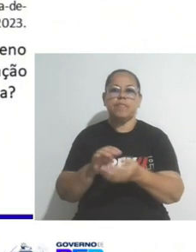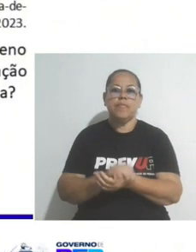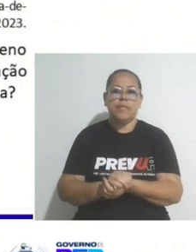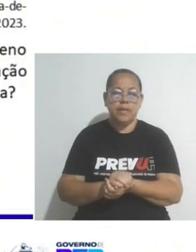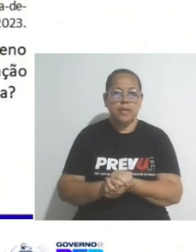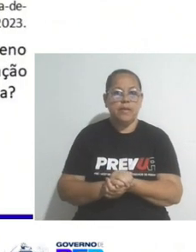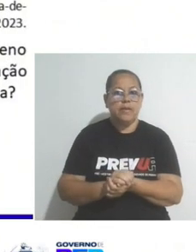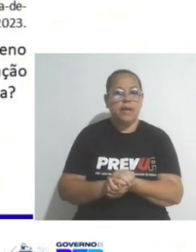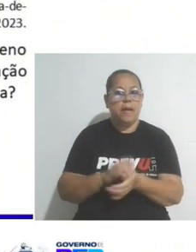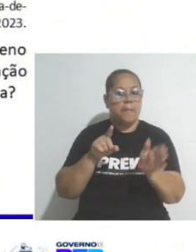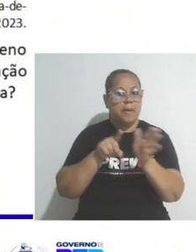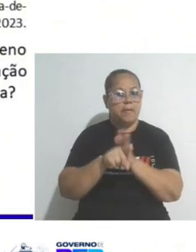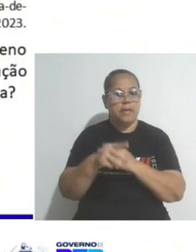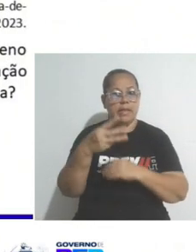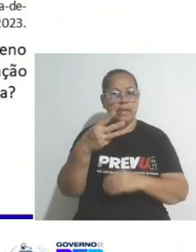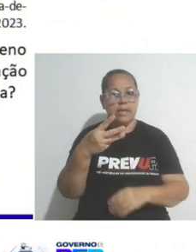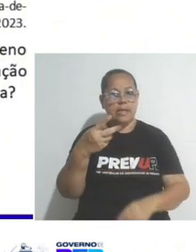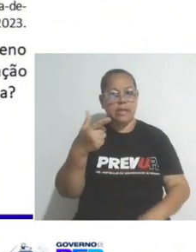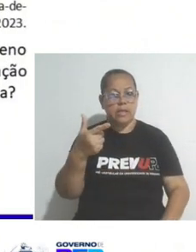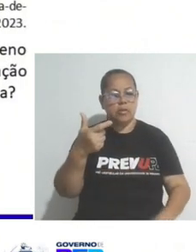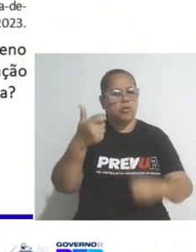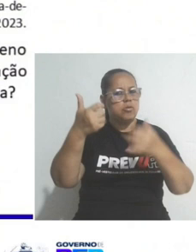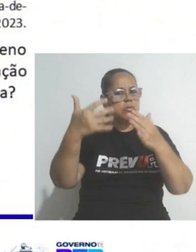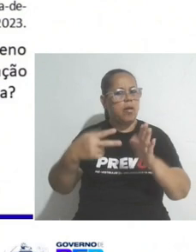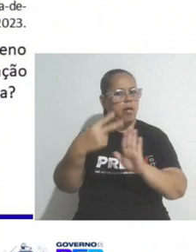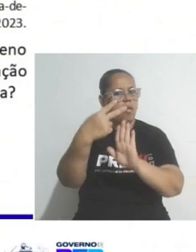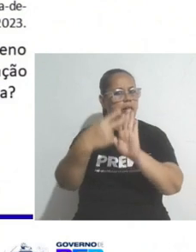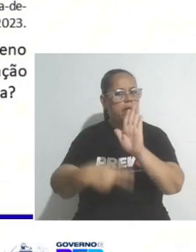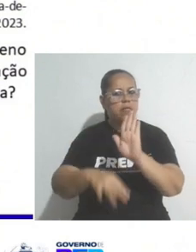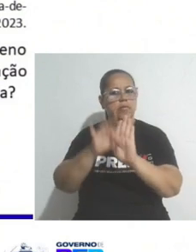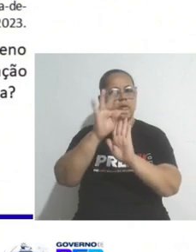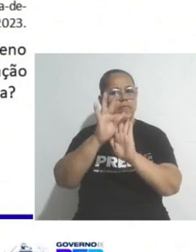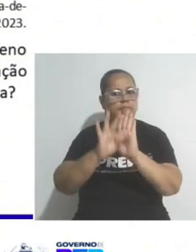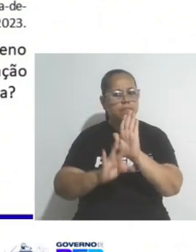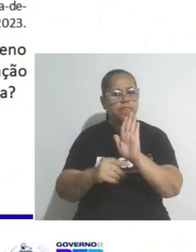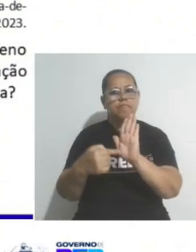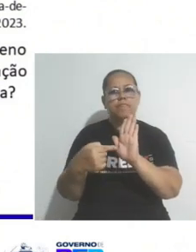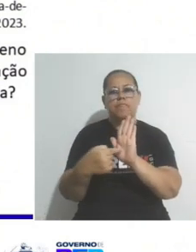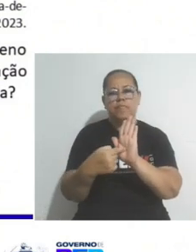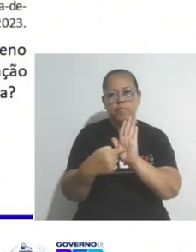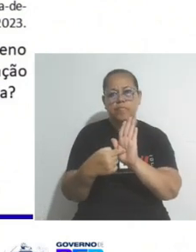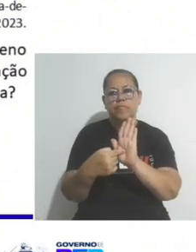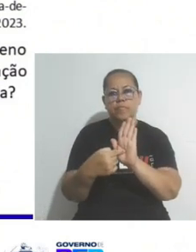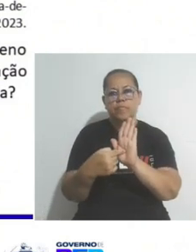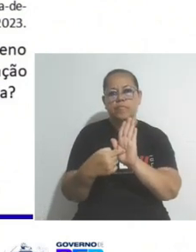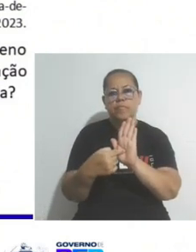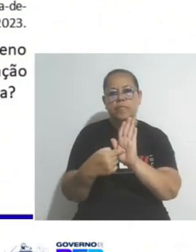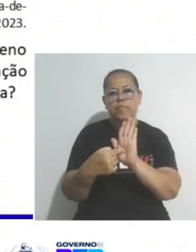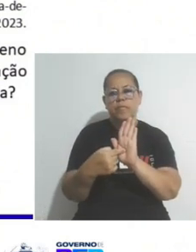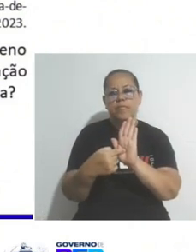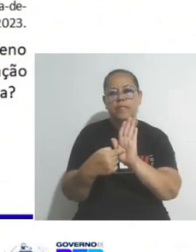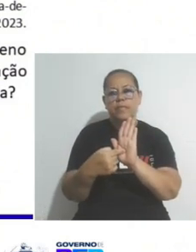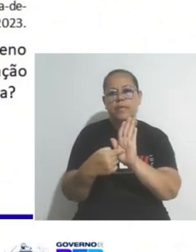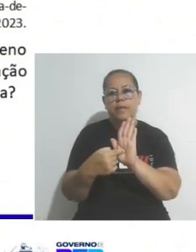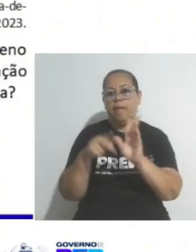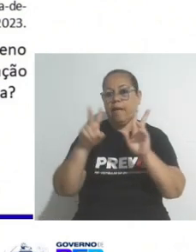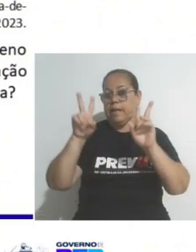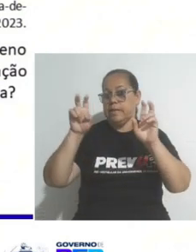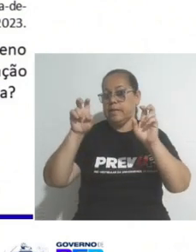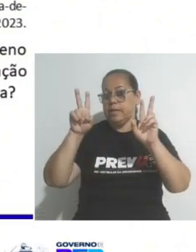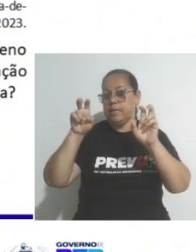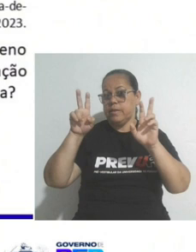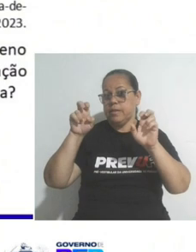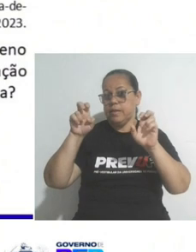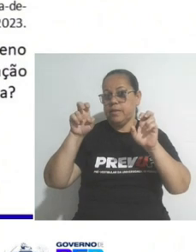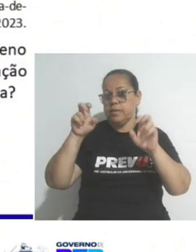a questão número 32 diz o seguinte leia o texto a seguir o título do texto é